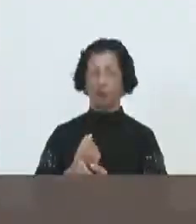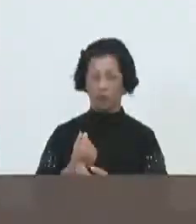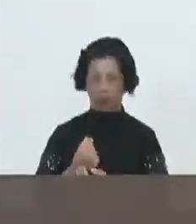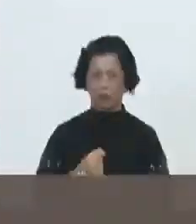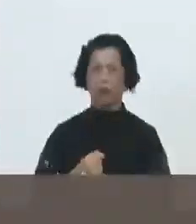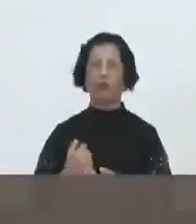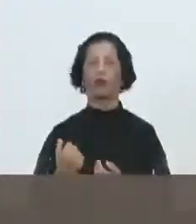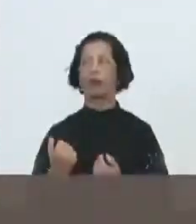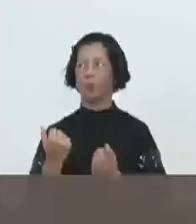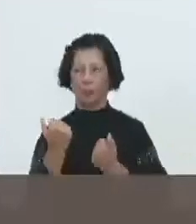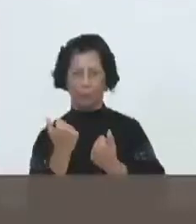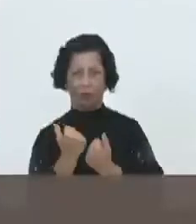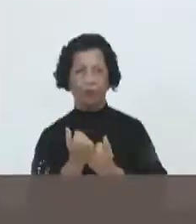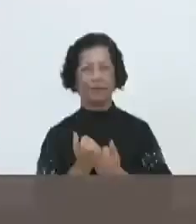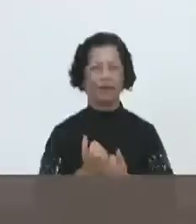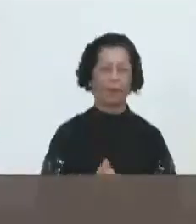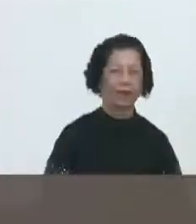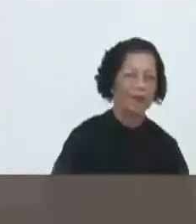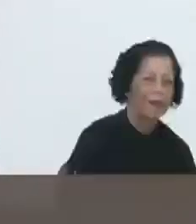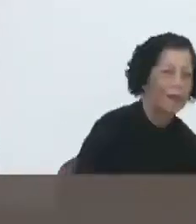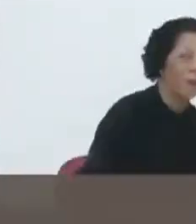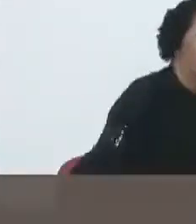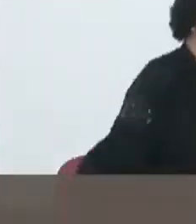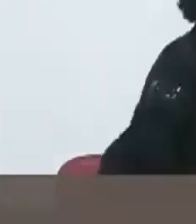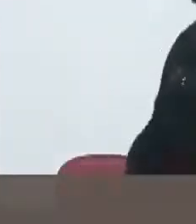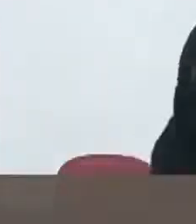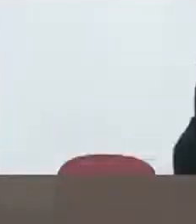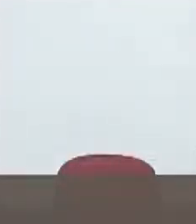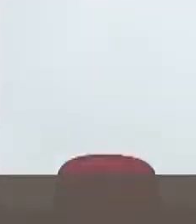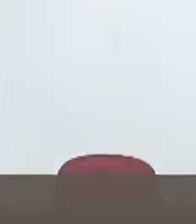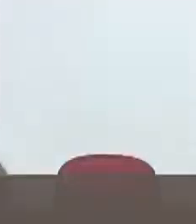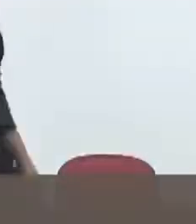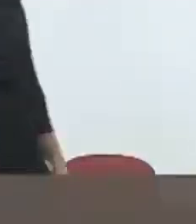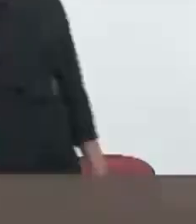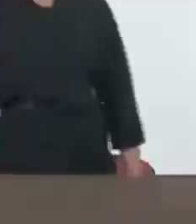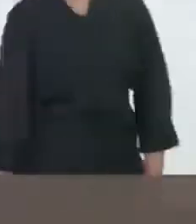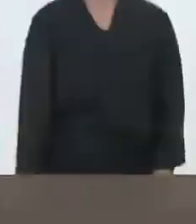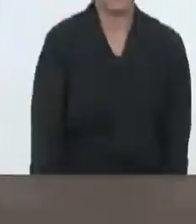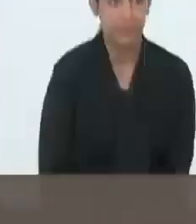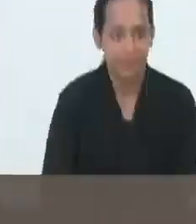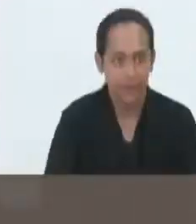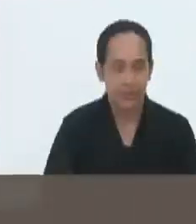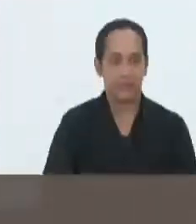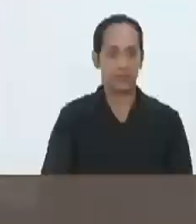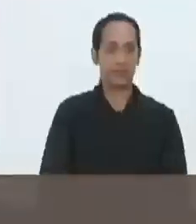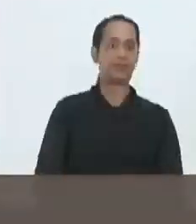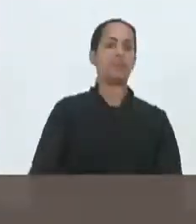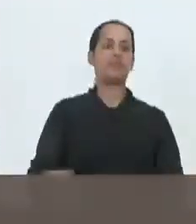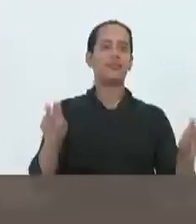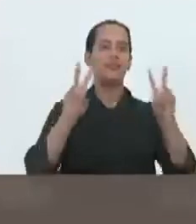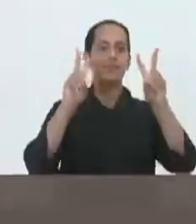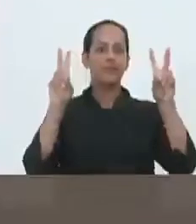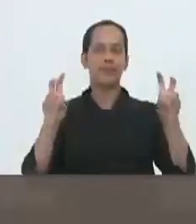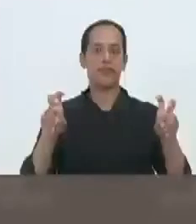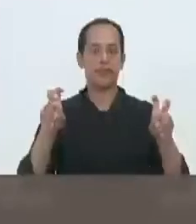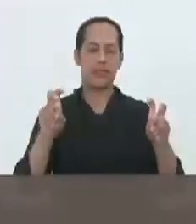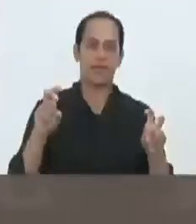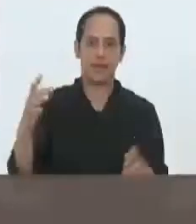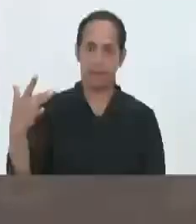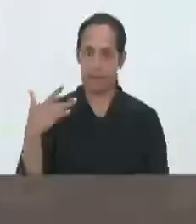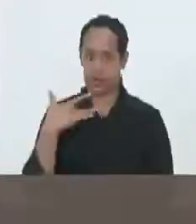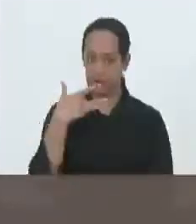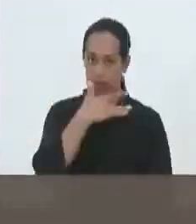meio na ponta às vezes é difícil e falando de saúde a secretaria da saúde só para